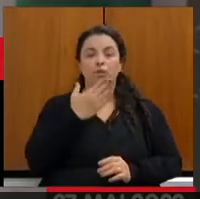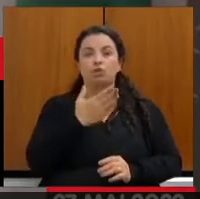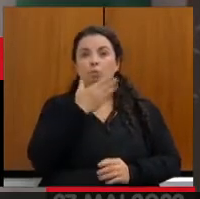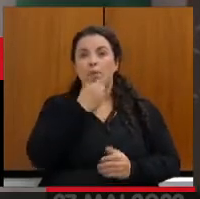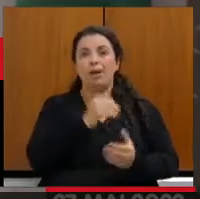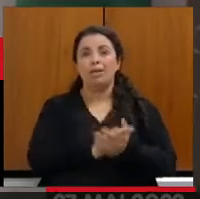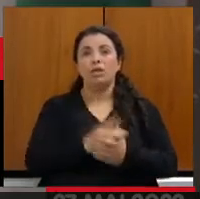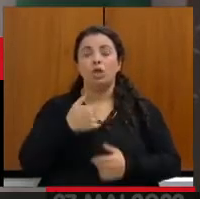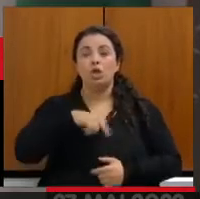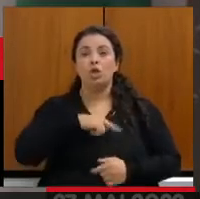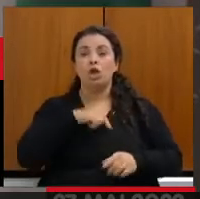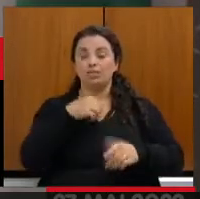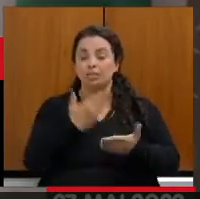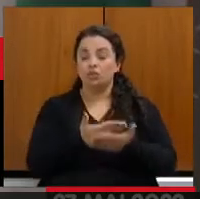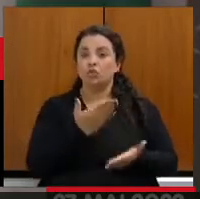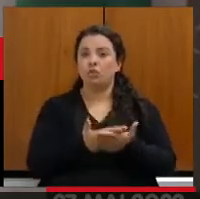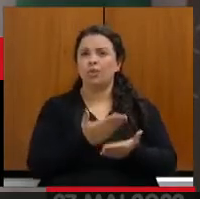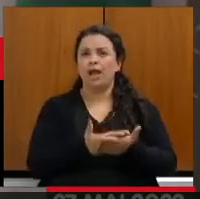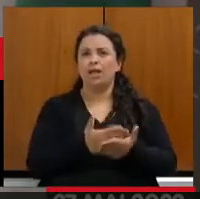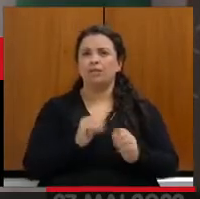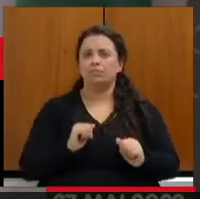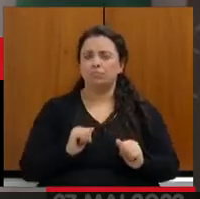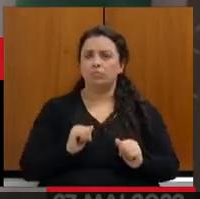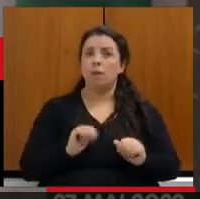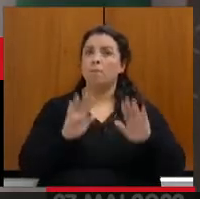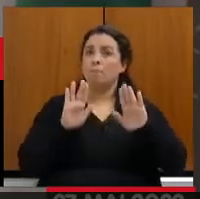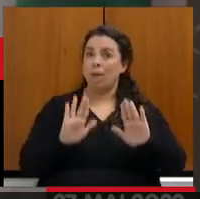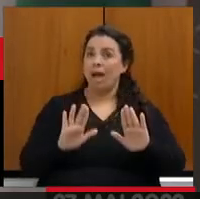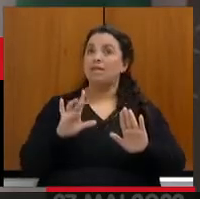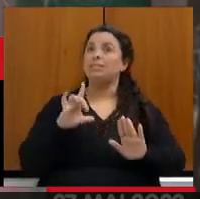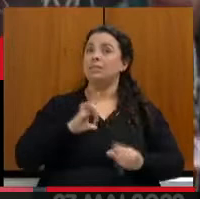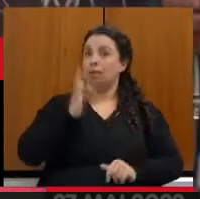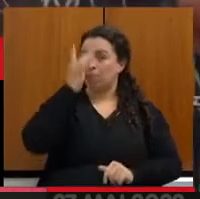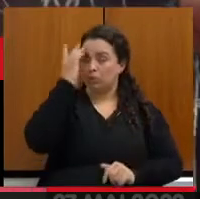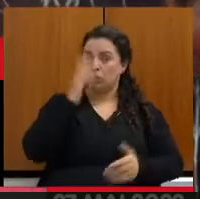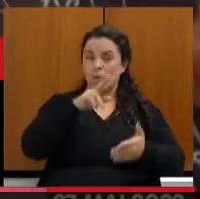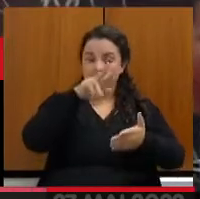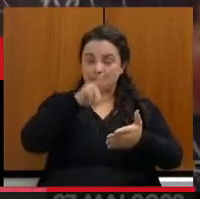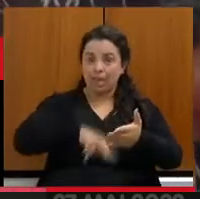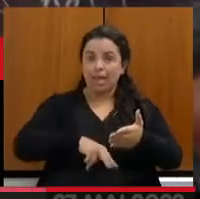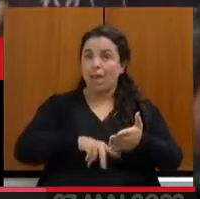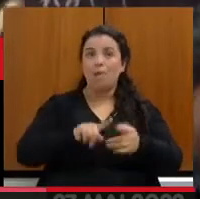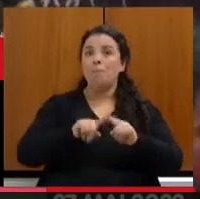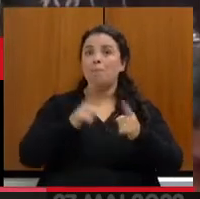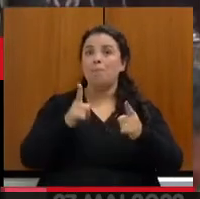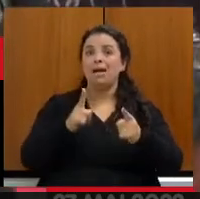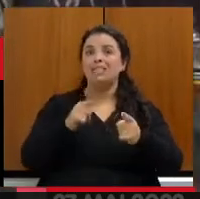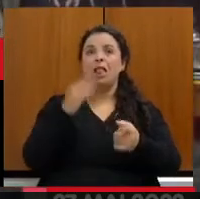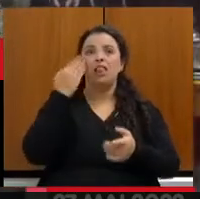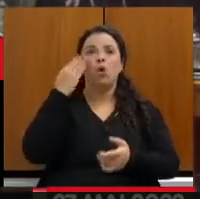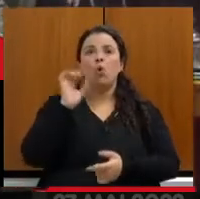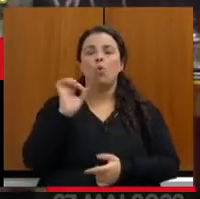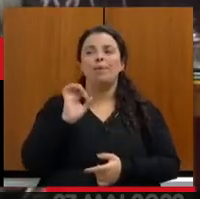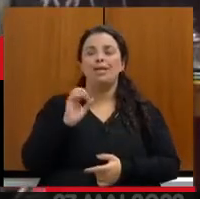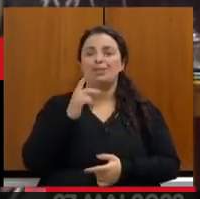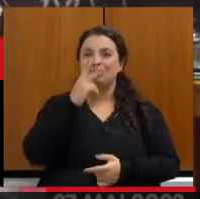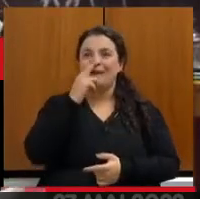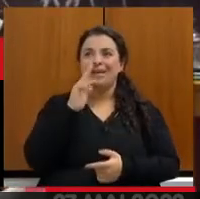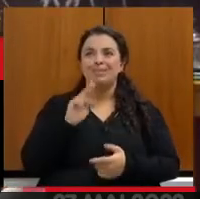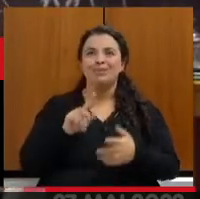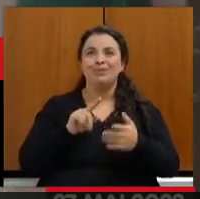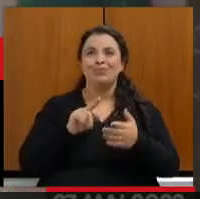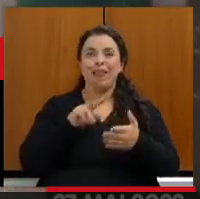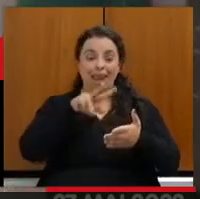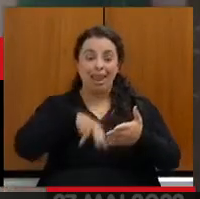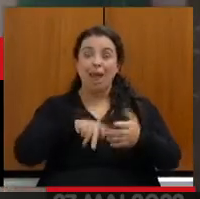existe algumas pessoas que sabem ler e que são analfabetos entendeu E aí o